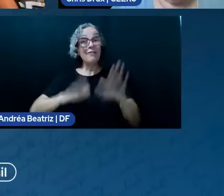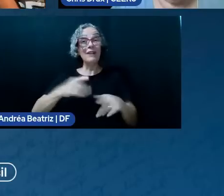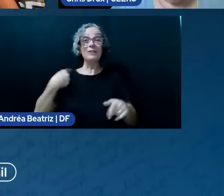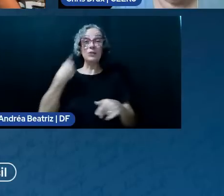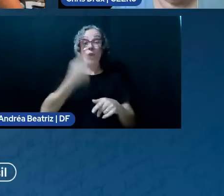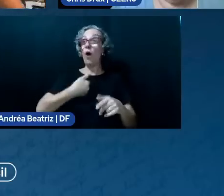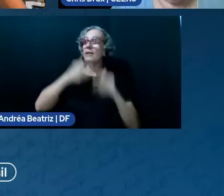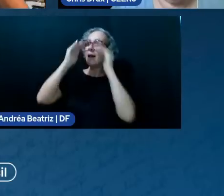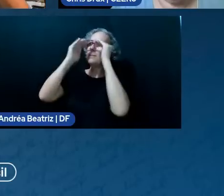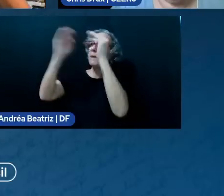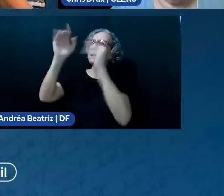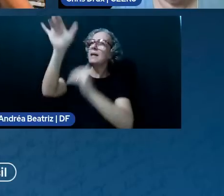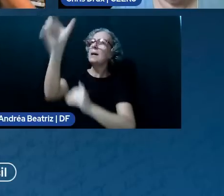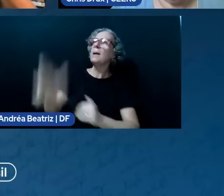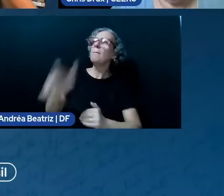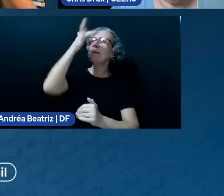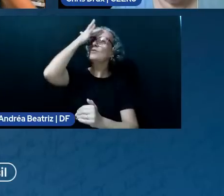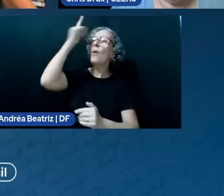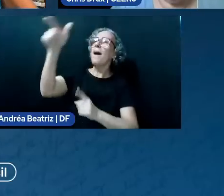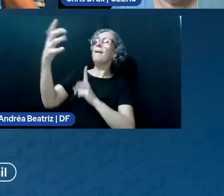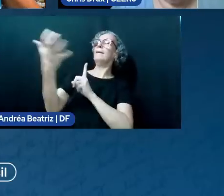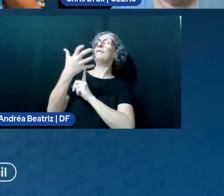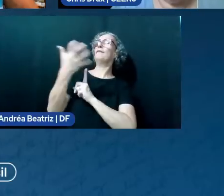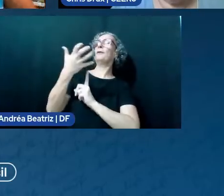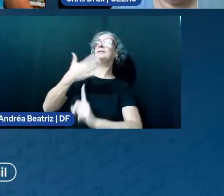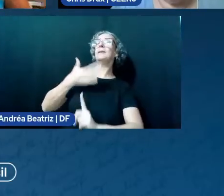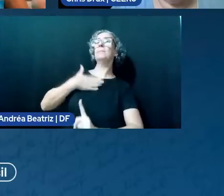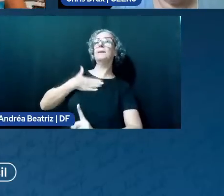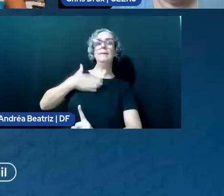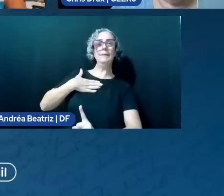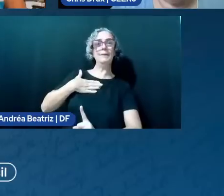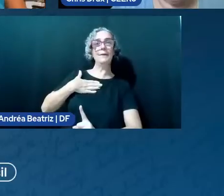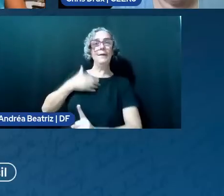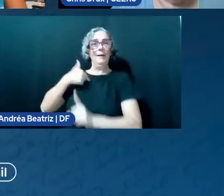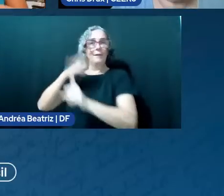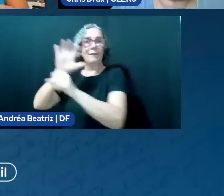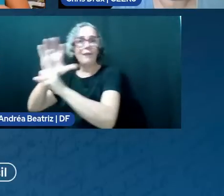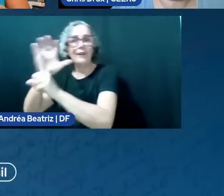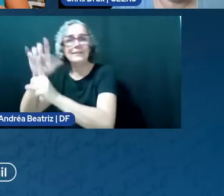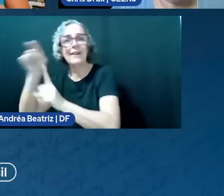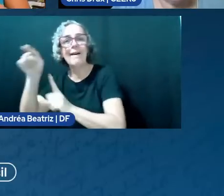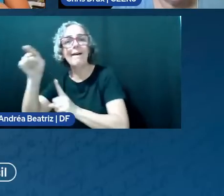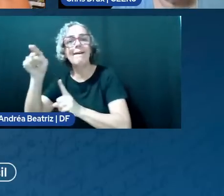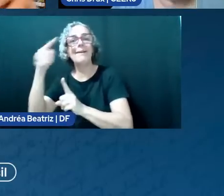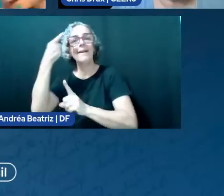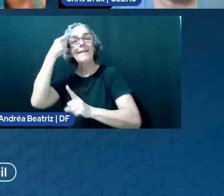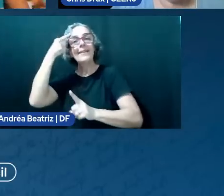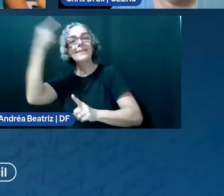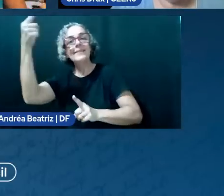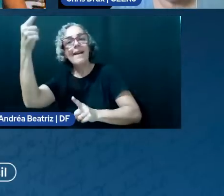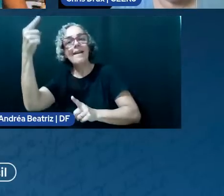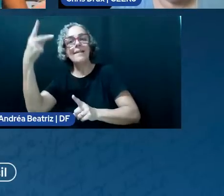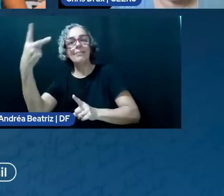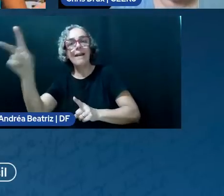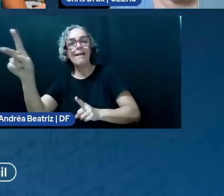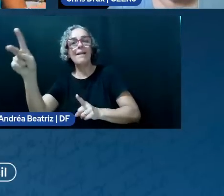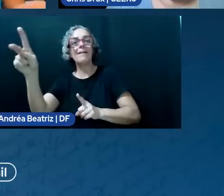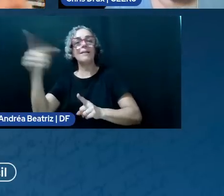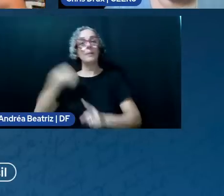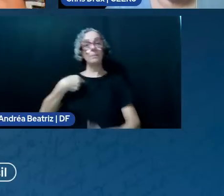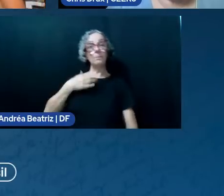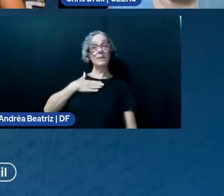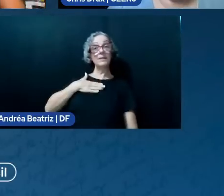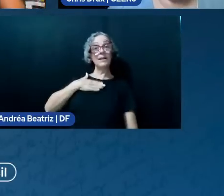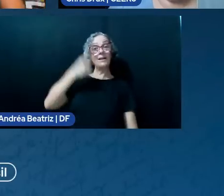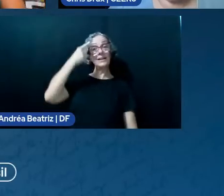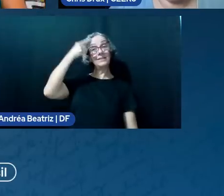respeitamos, pelas pessoas cujas ideias nós acatamos? Então, nesse processo de